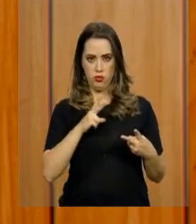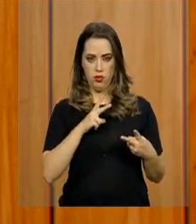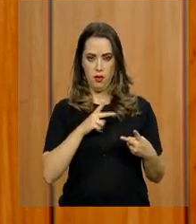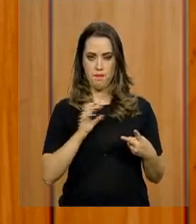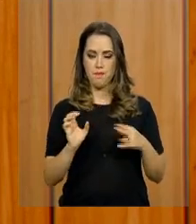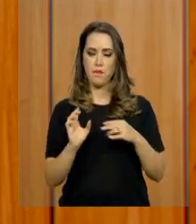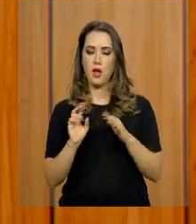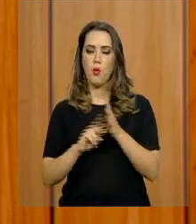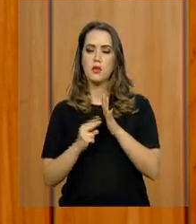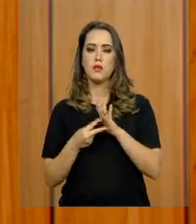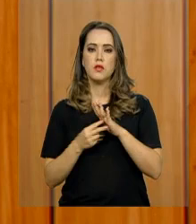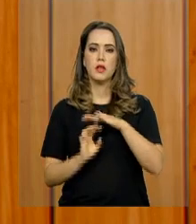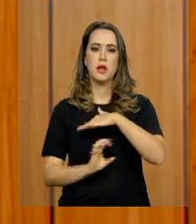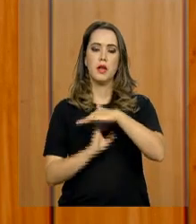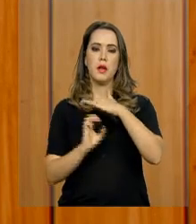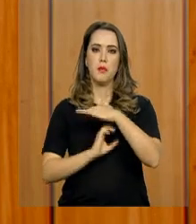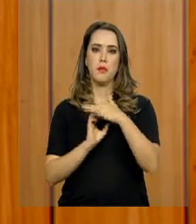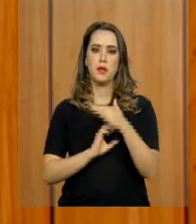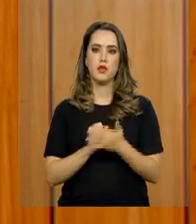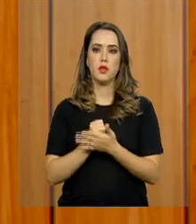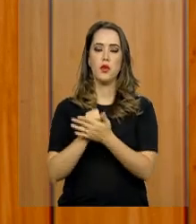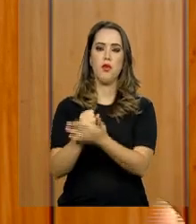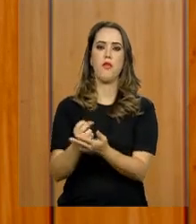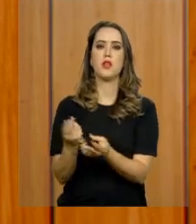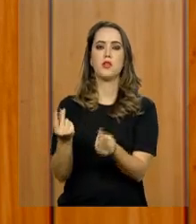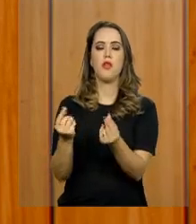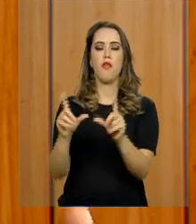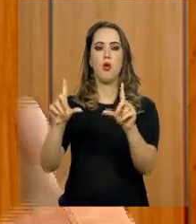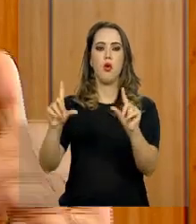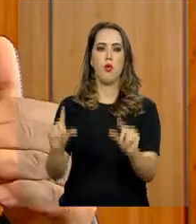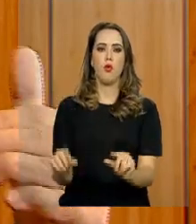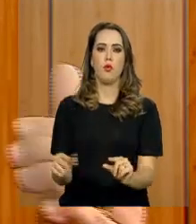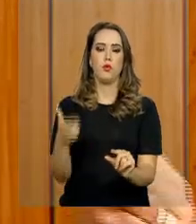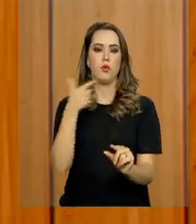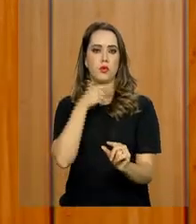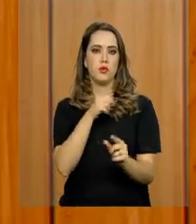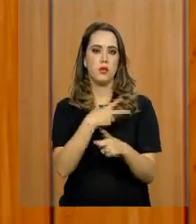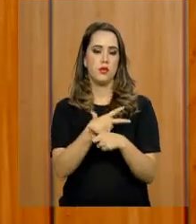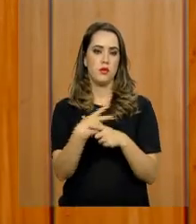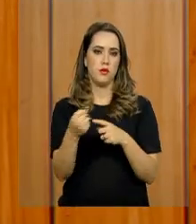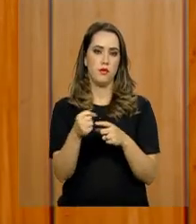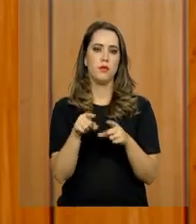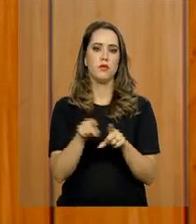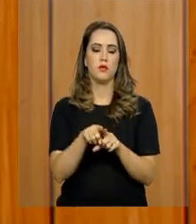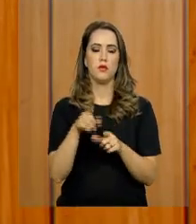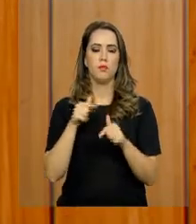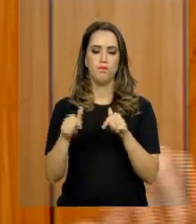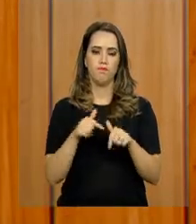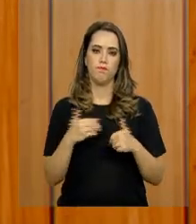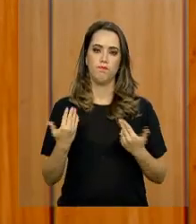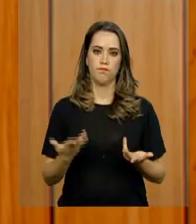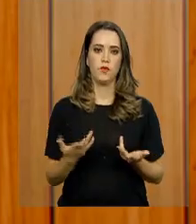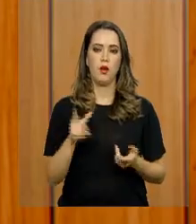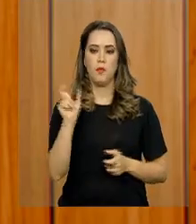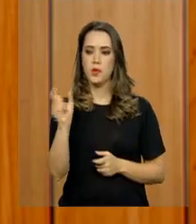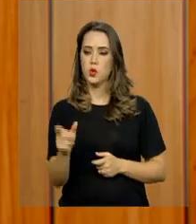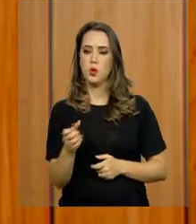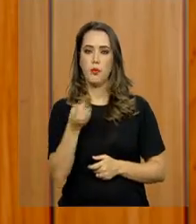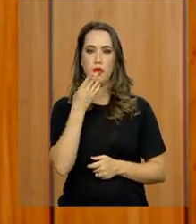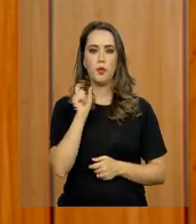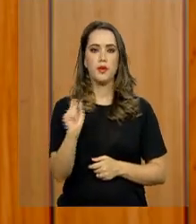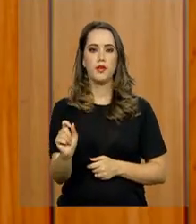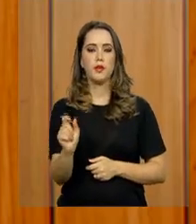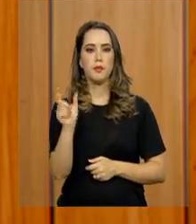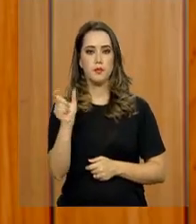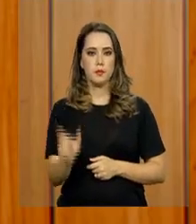que oferecer o maior deságio é a empresa que ganha a para fazer sua operação tão quem ganha e quem ganha